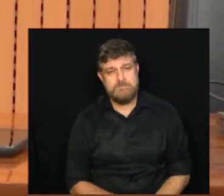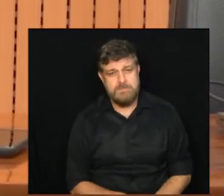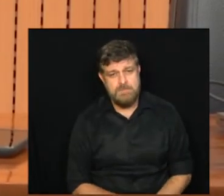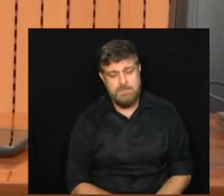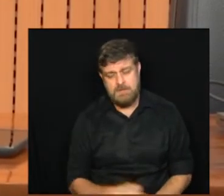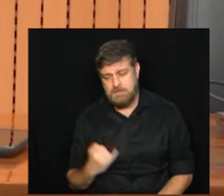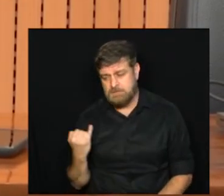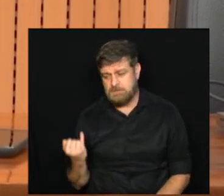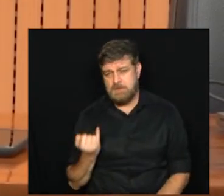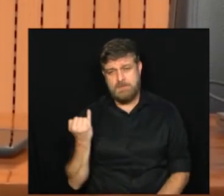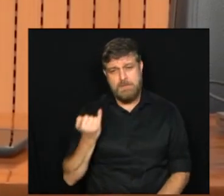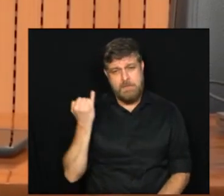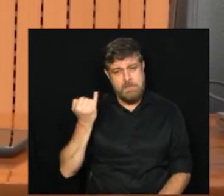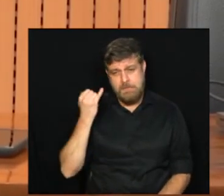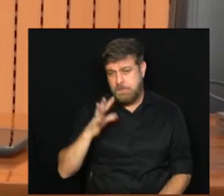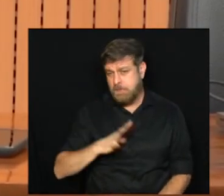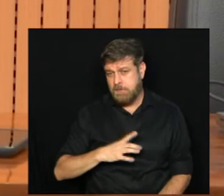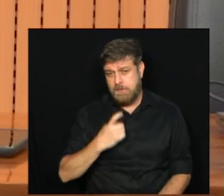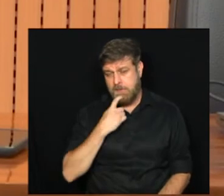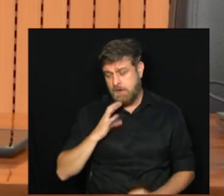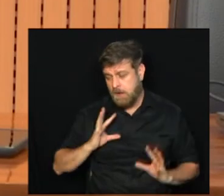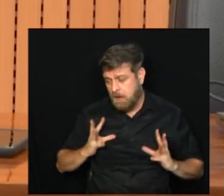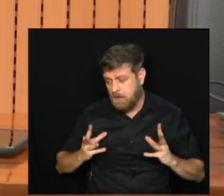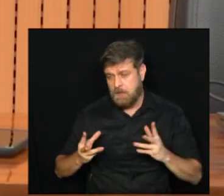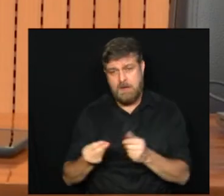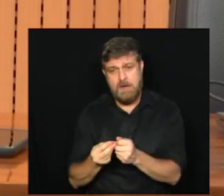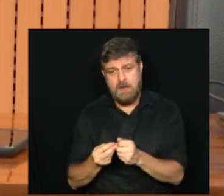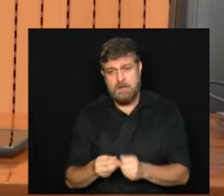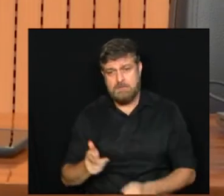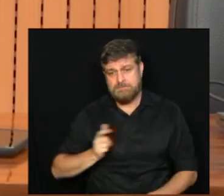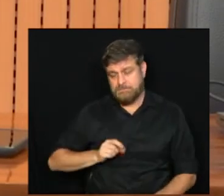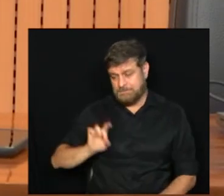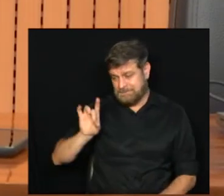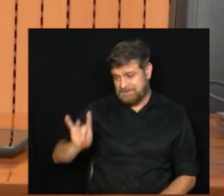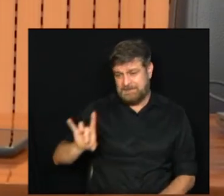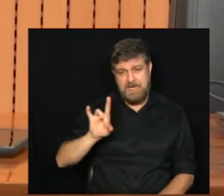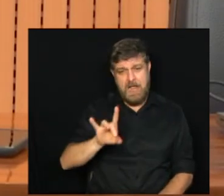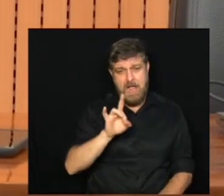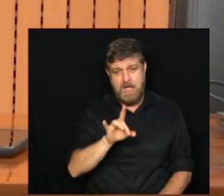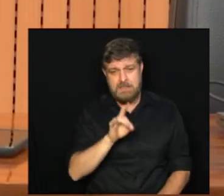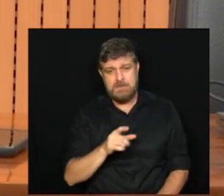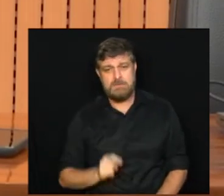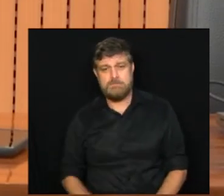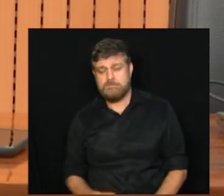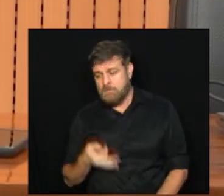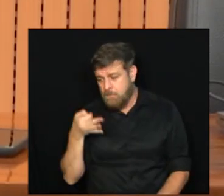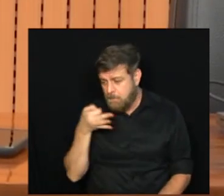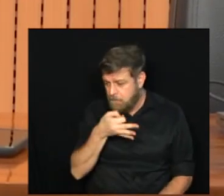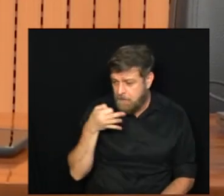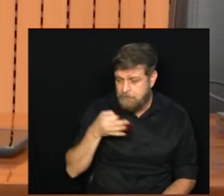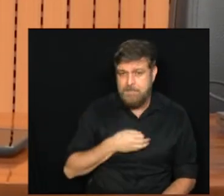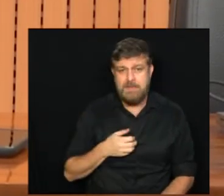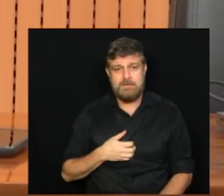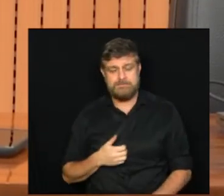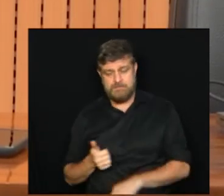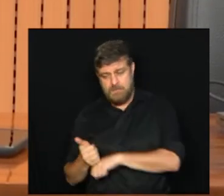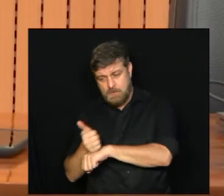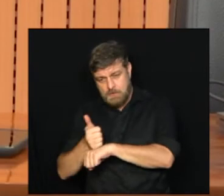importantes para toda a cidade e é graças à participação de todos, dos vereadores, dos técnicos que participam